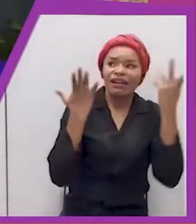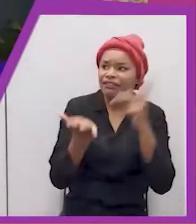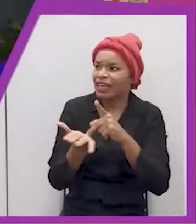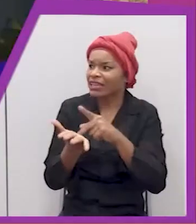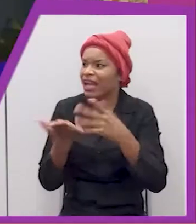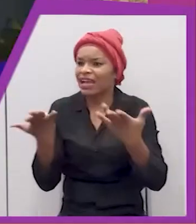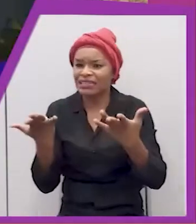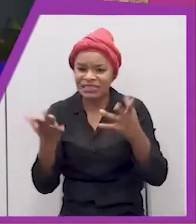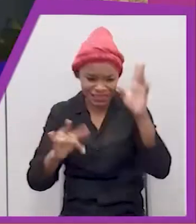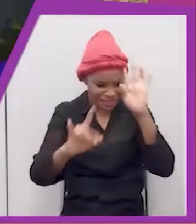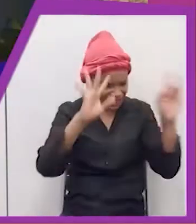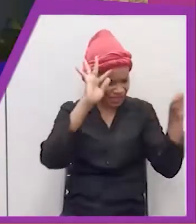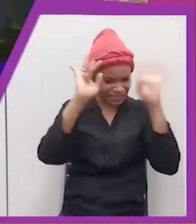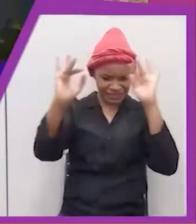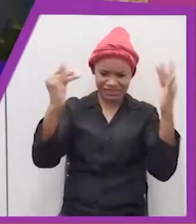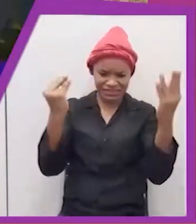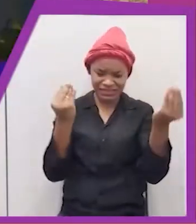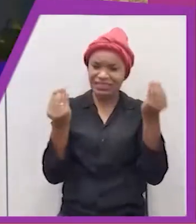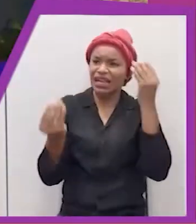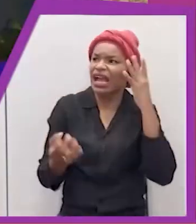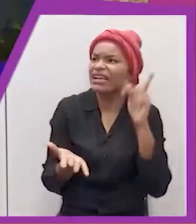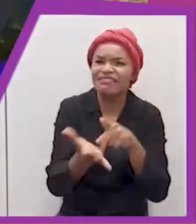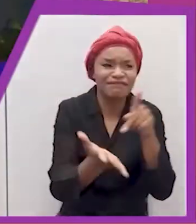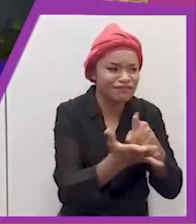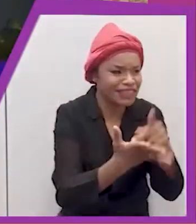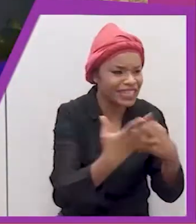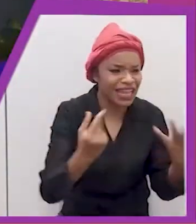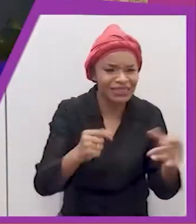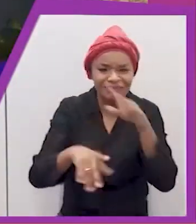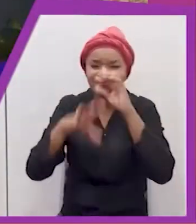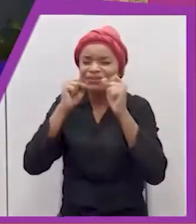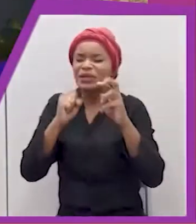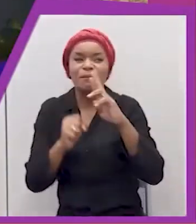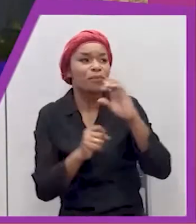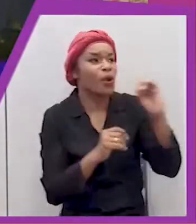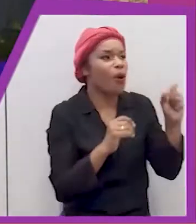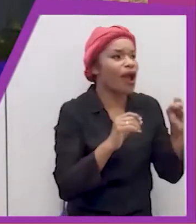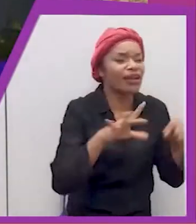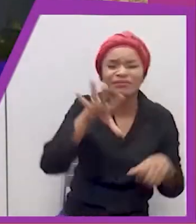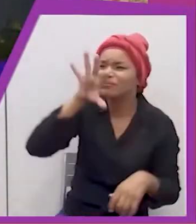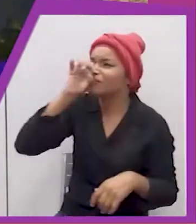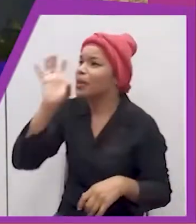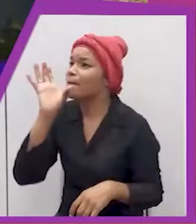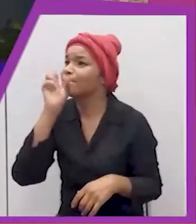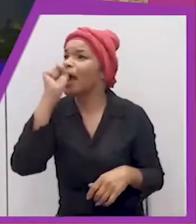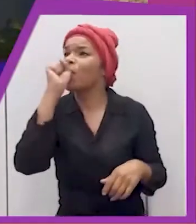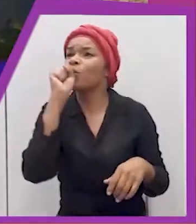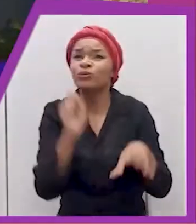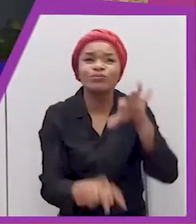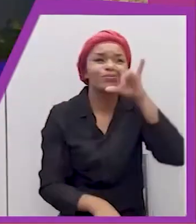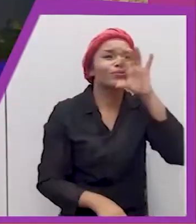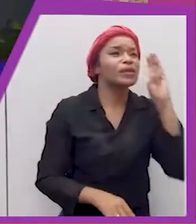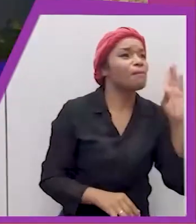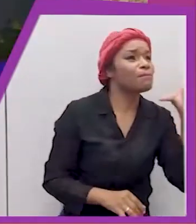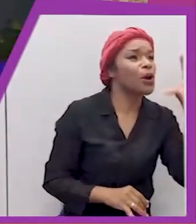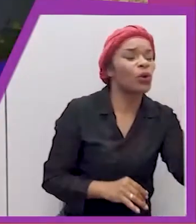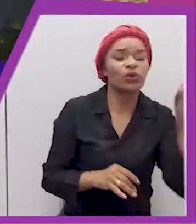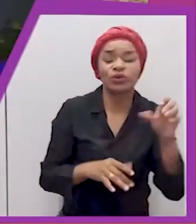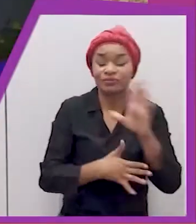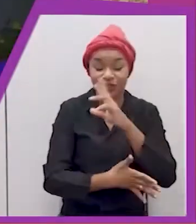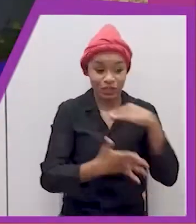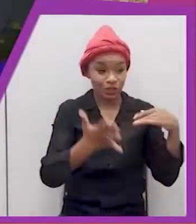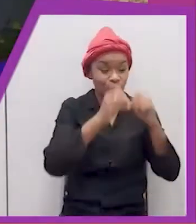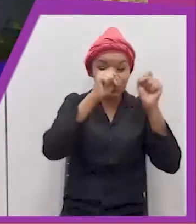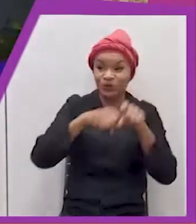Alucinação é mesmo o cheiro da Broa é mesmo cheiro do pão todo mundo levantou e